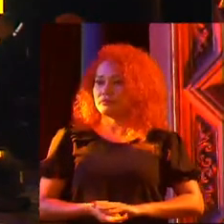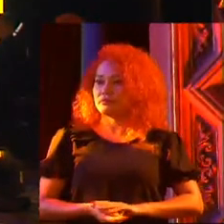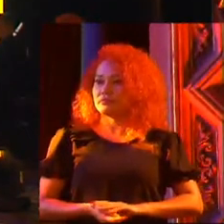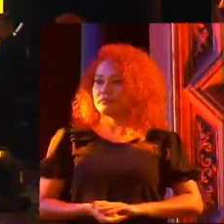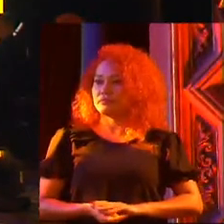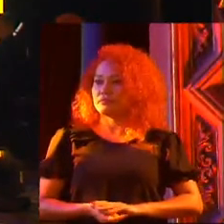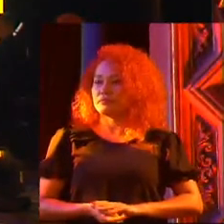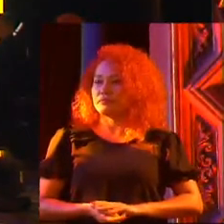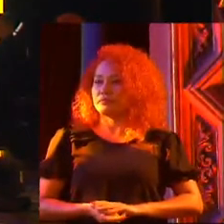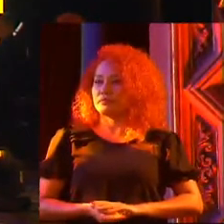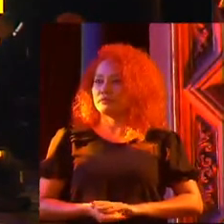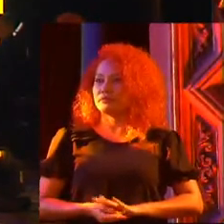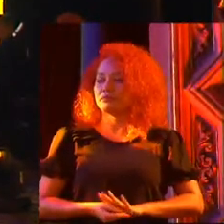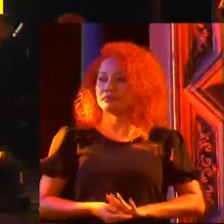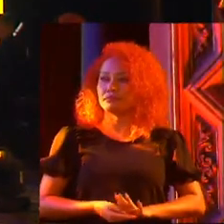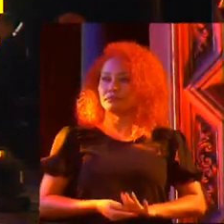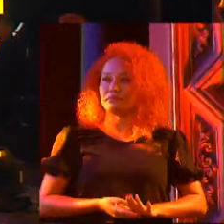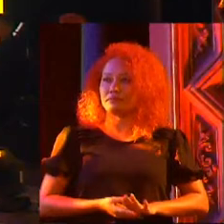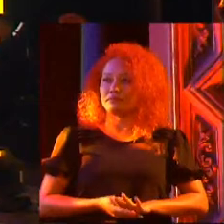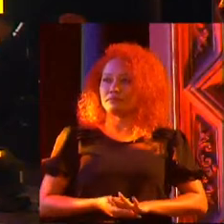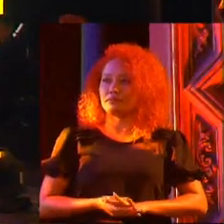Bora, Gigi. Maravilhosa.